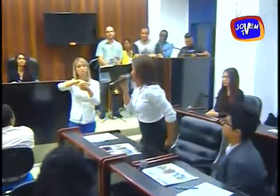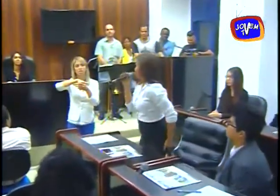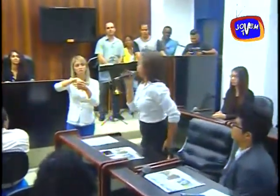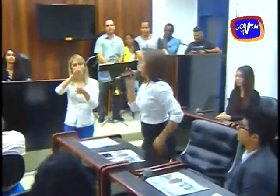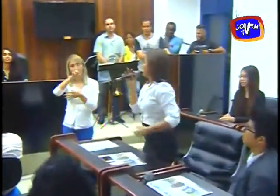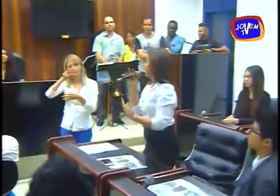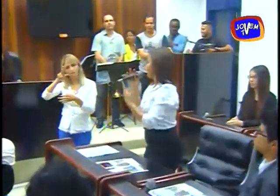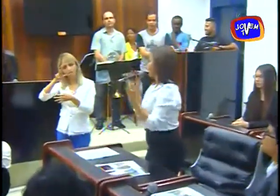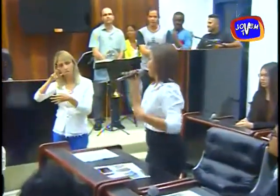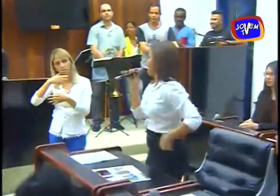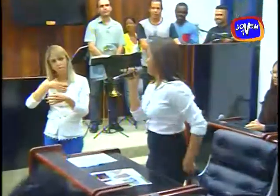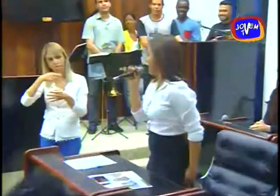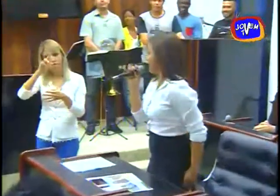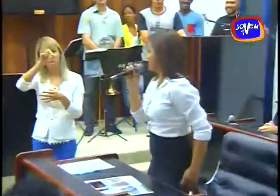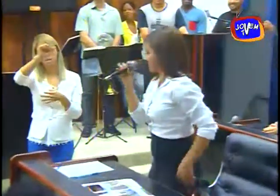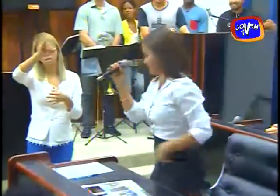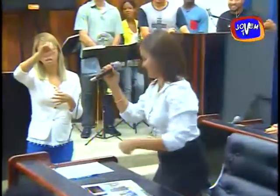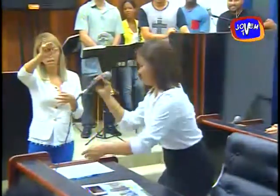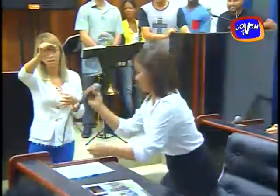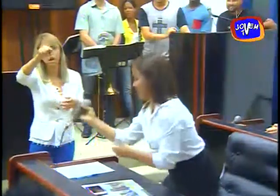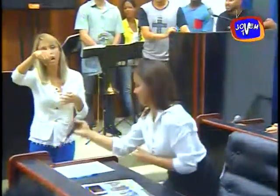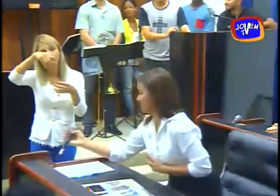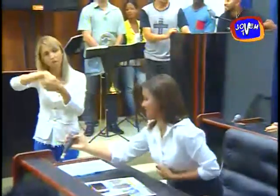Eu, Raíssa Maria, voto na Mayara Libardi.